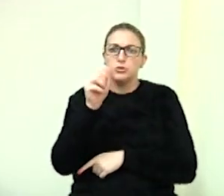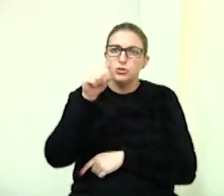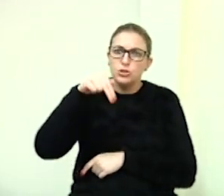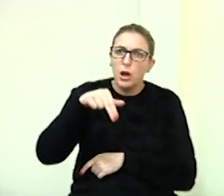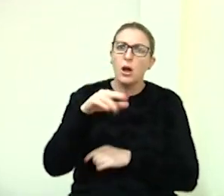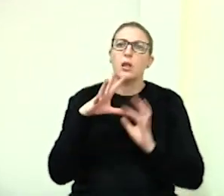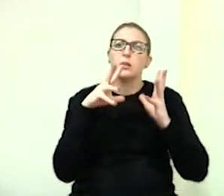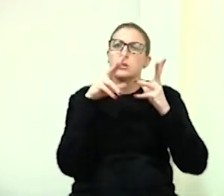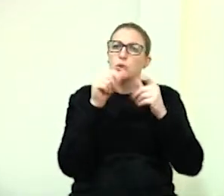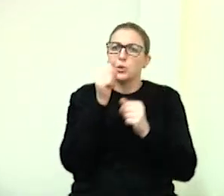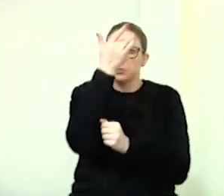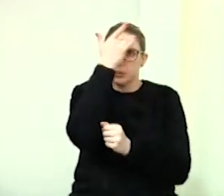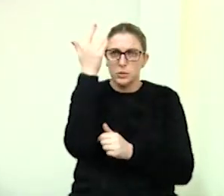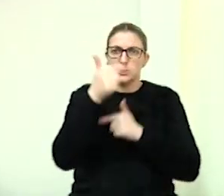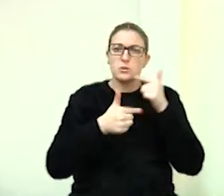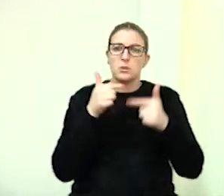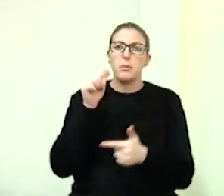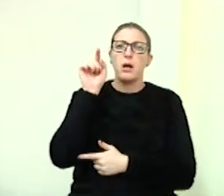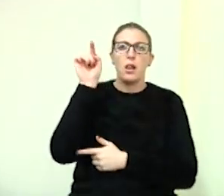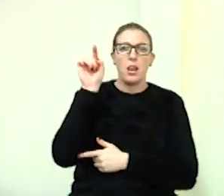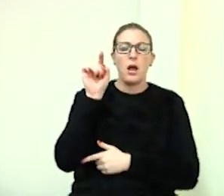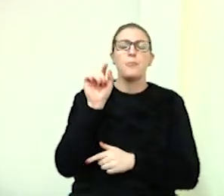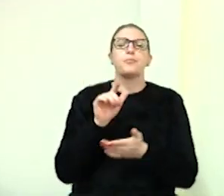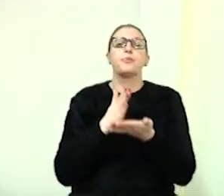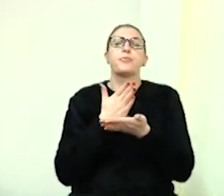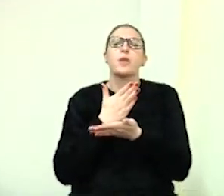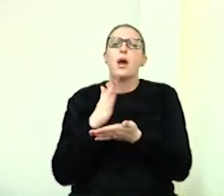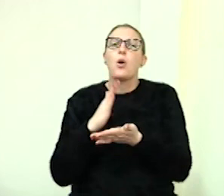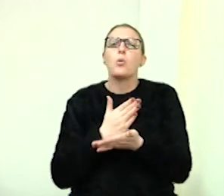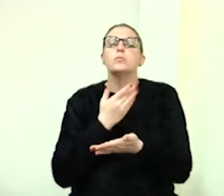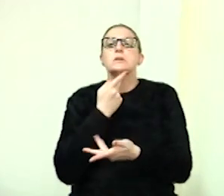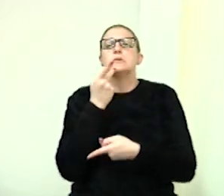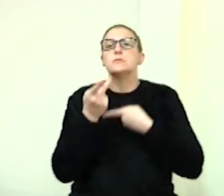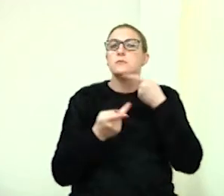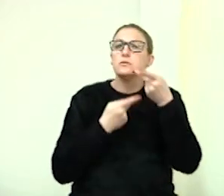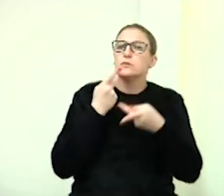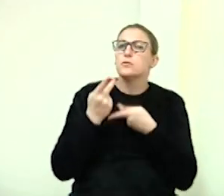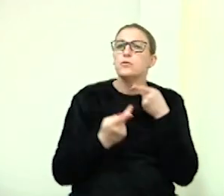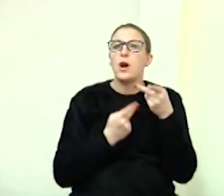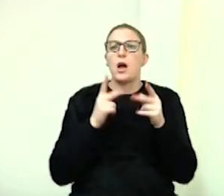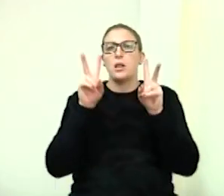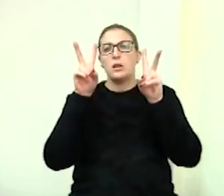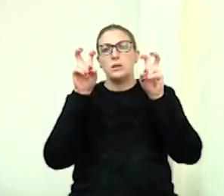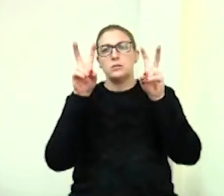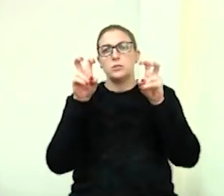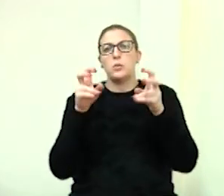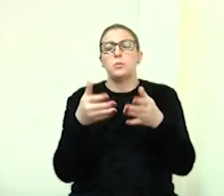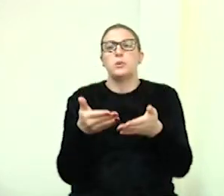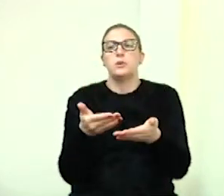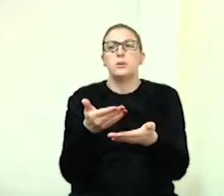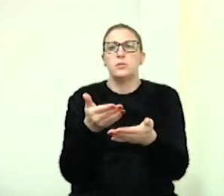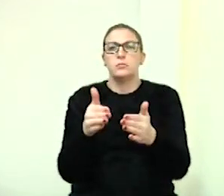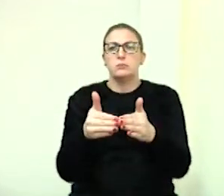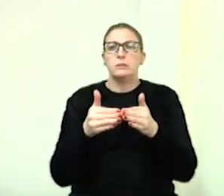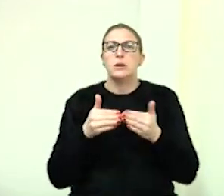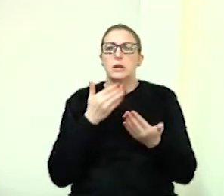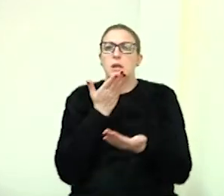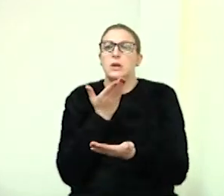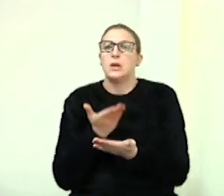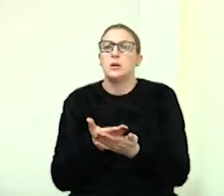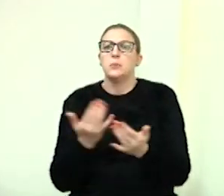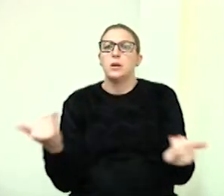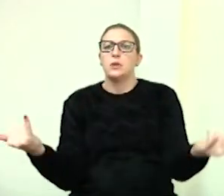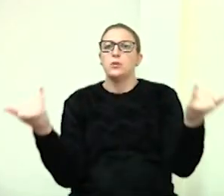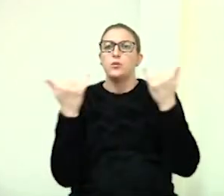E alguns comentários à medida desse requerimento de informações, que ainda vai ser respondido formalmente.